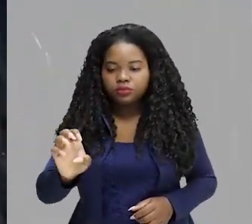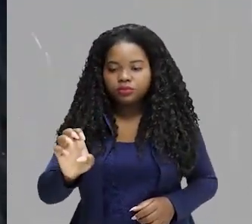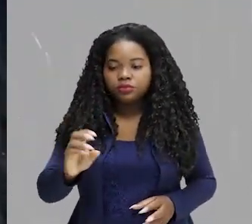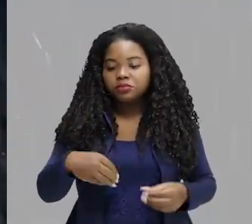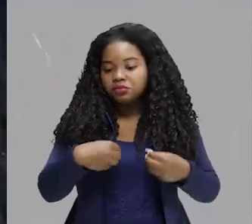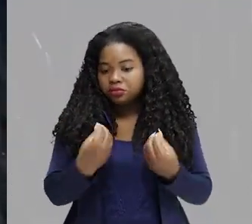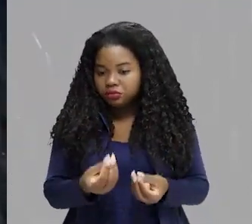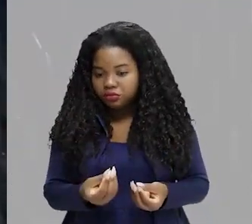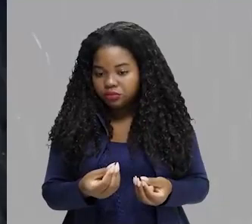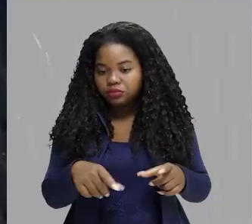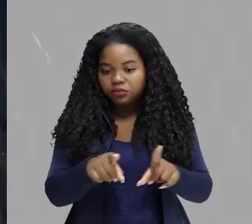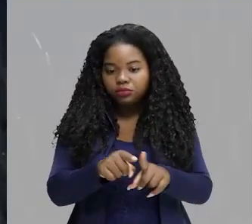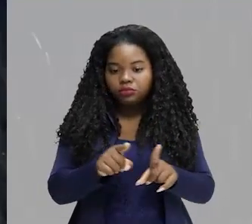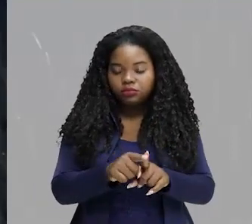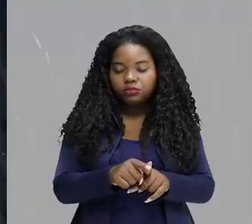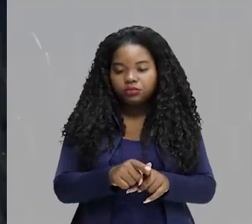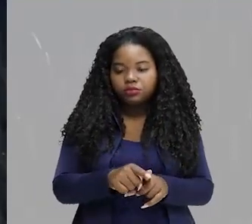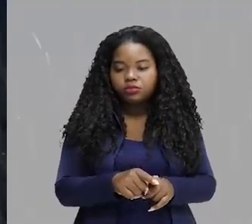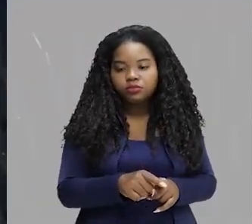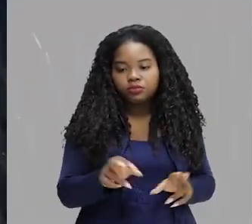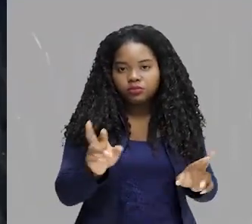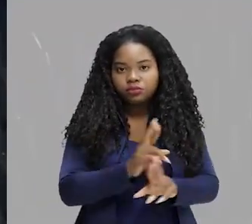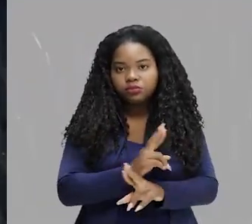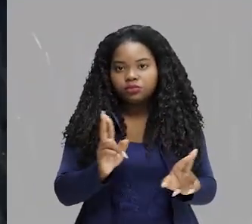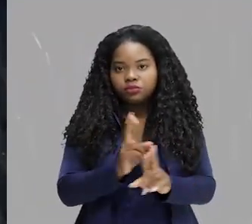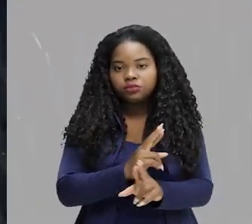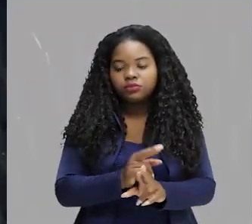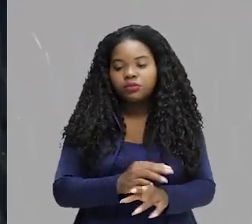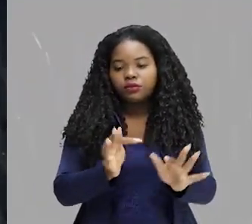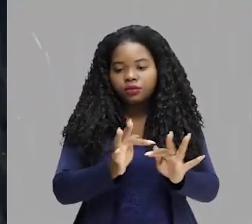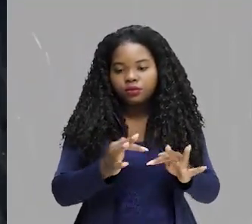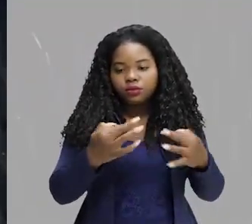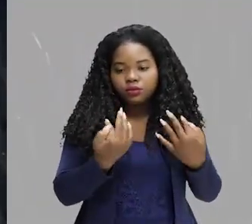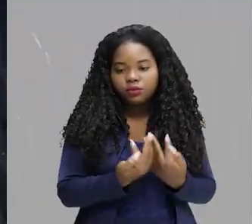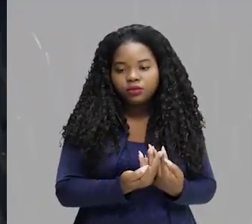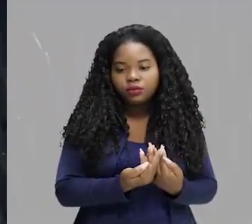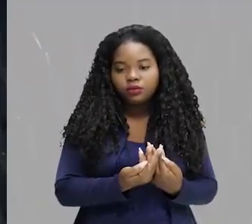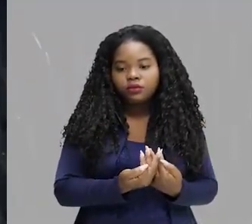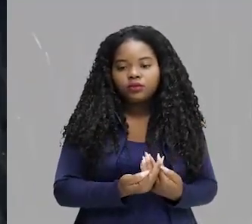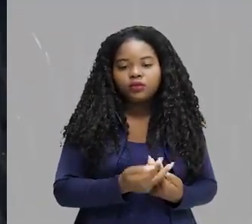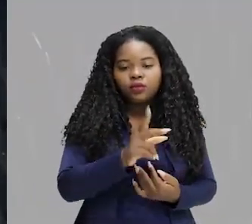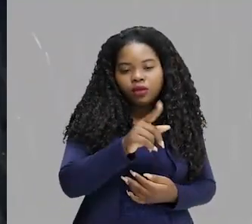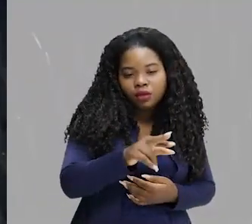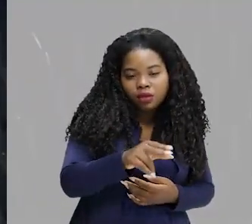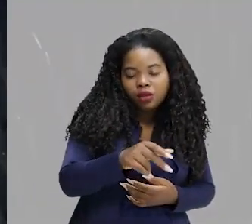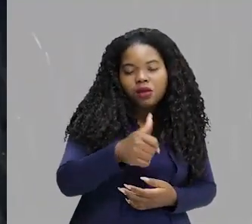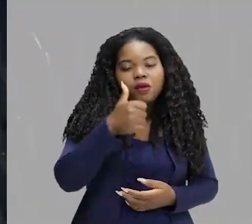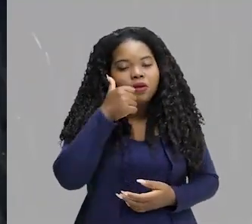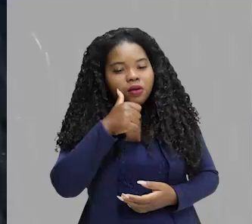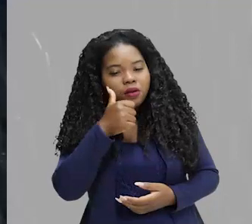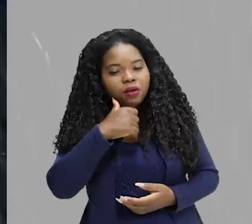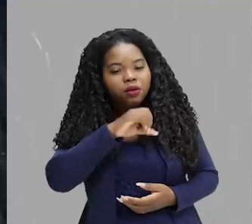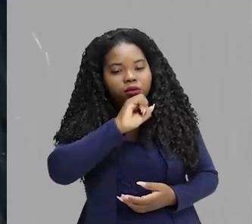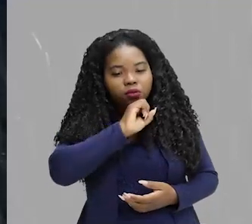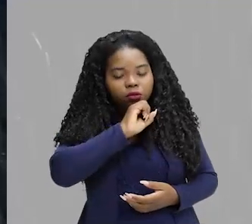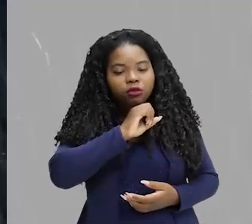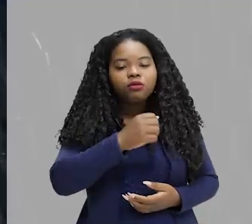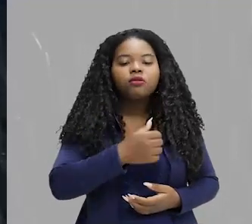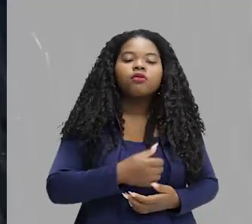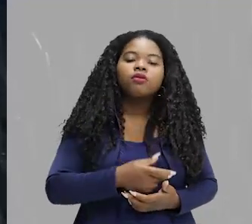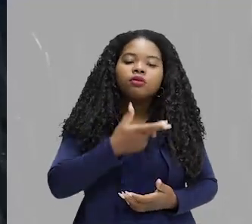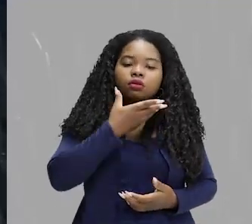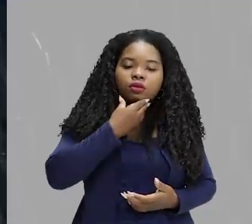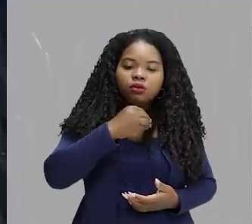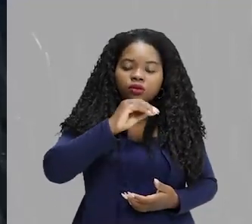ou doar, e tem a questão da relação da família, irmão, mãe, pai, irmã,